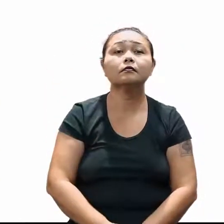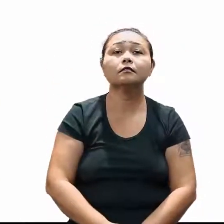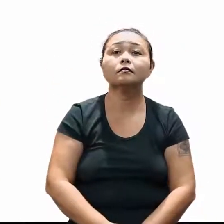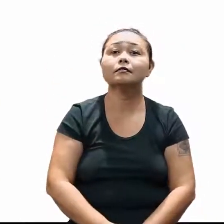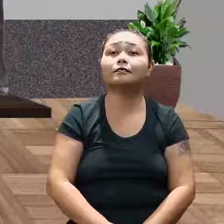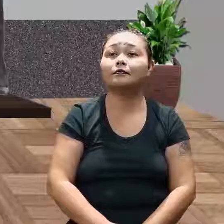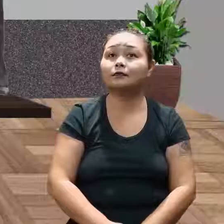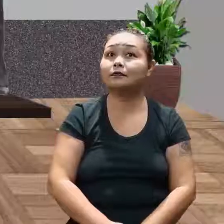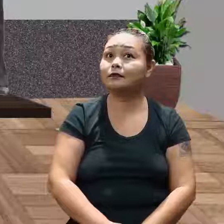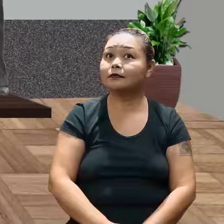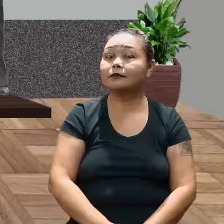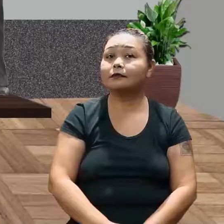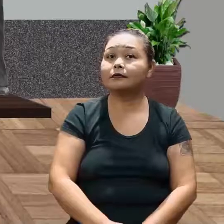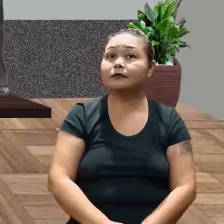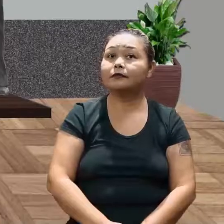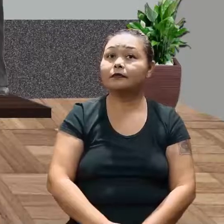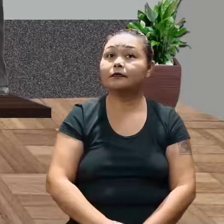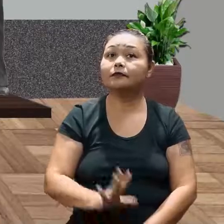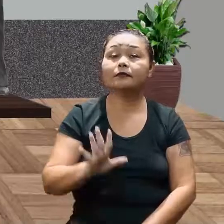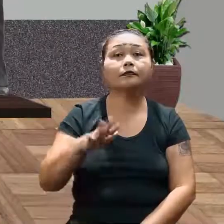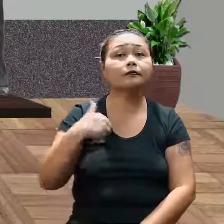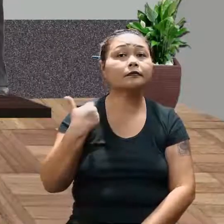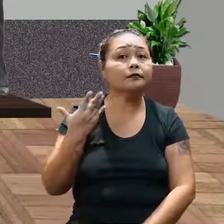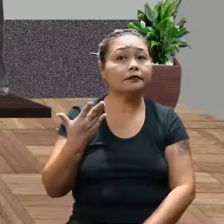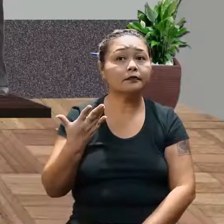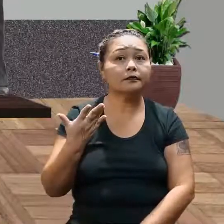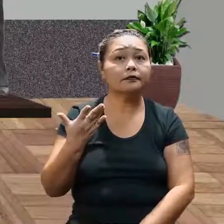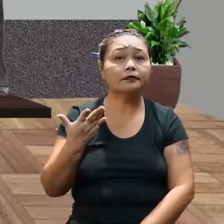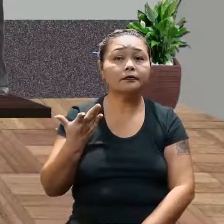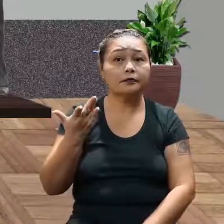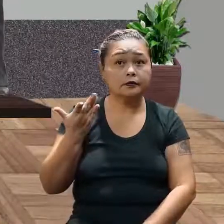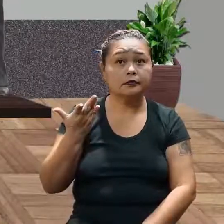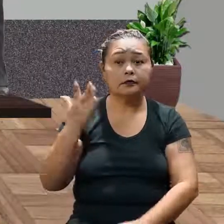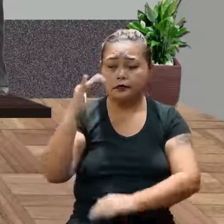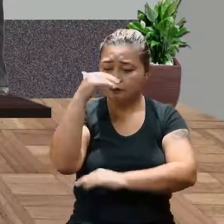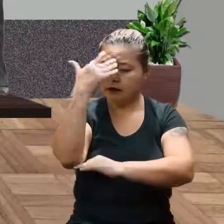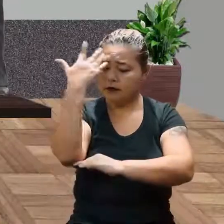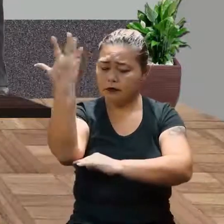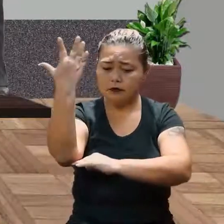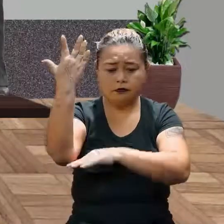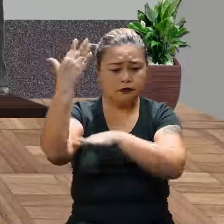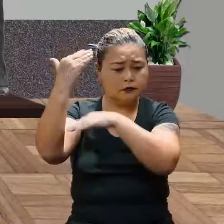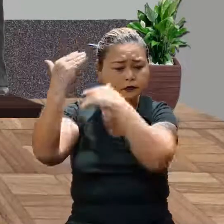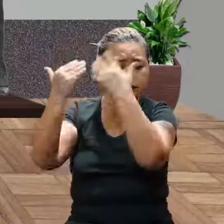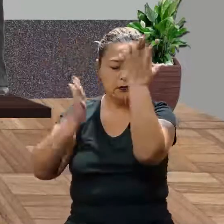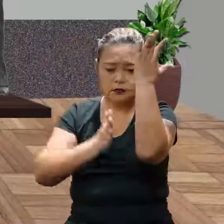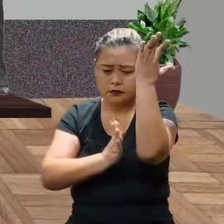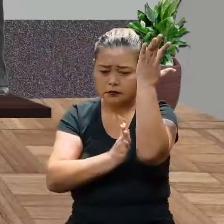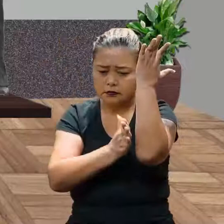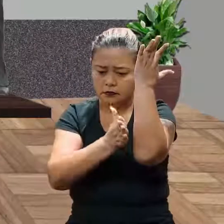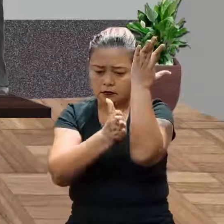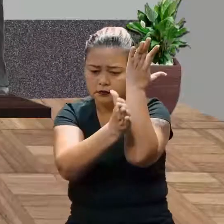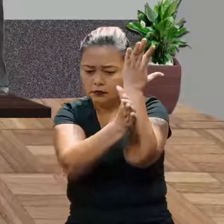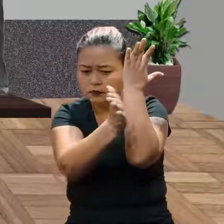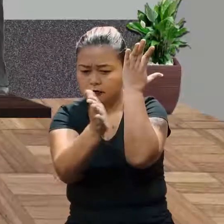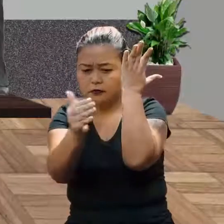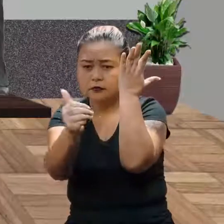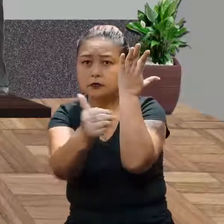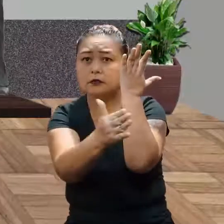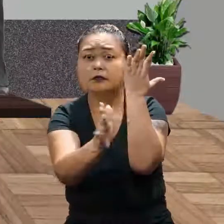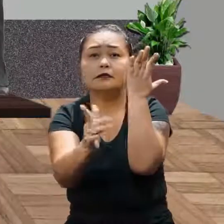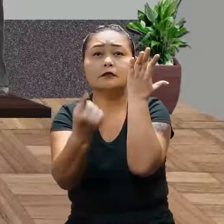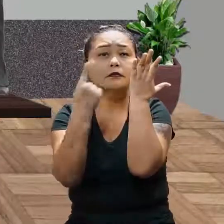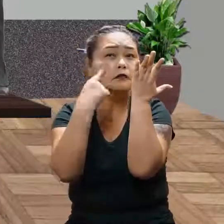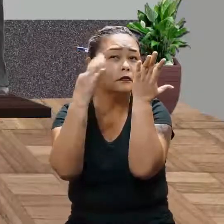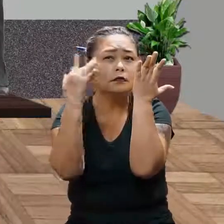Mundo novo. Então, sai desse piquete, e esse piquete ele é aberto.